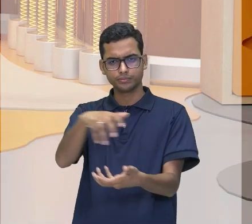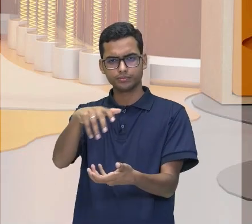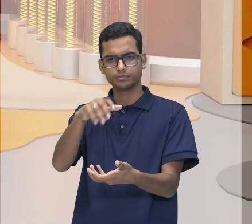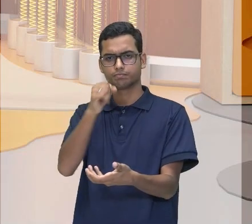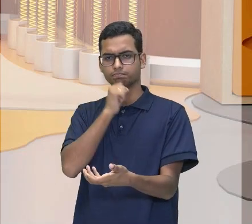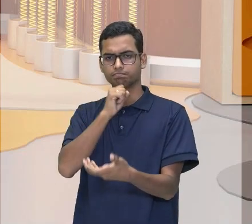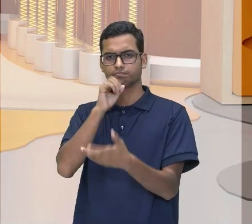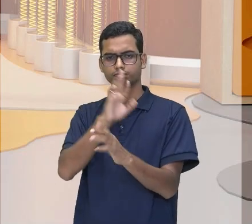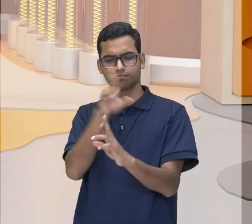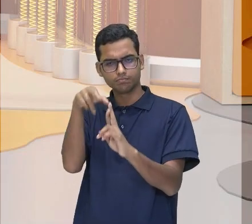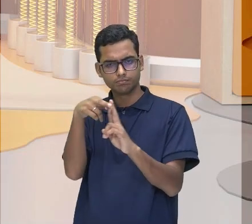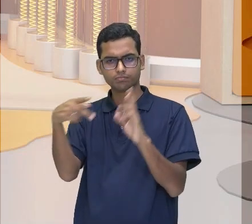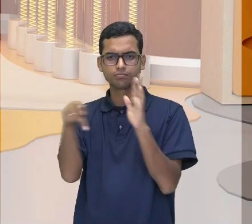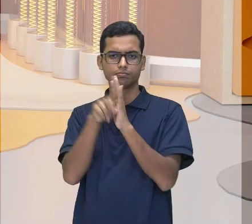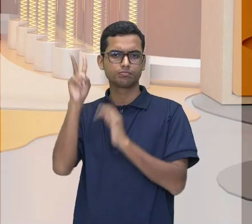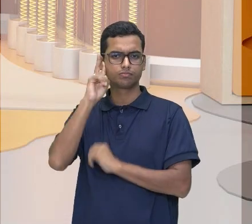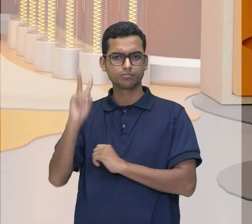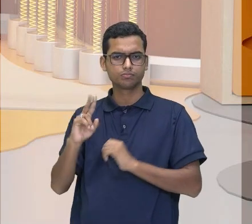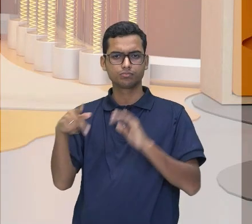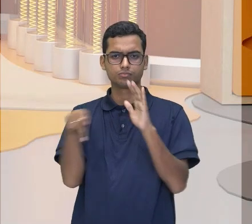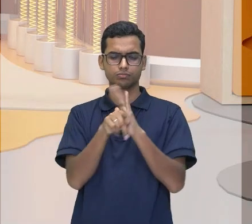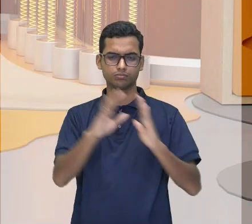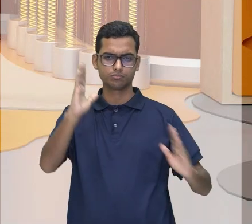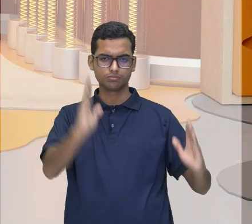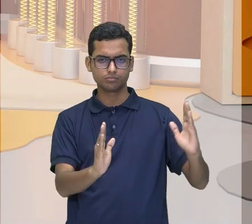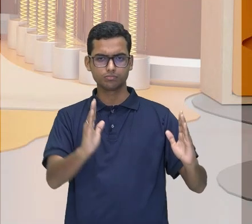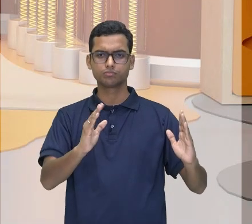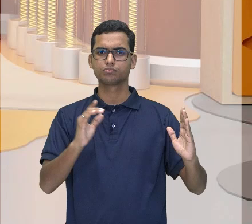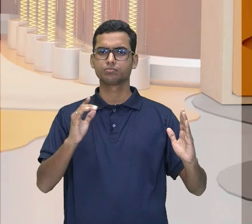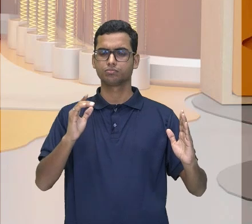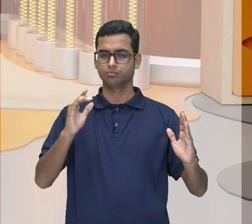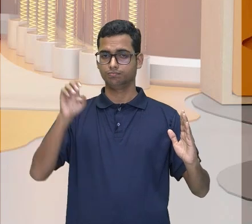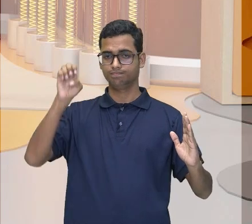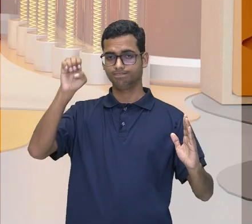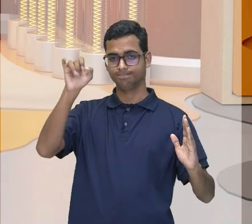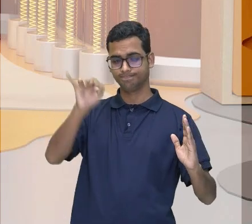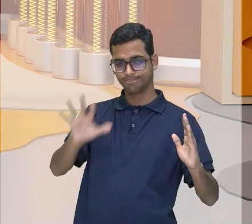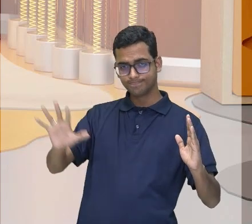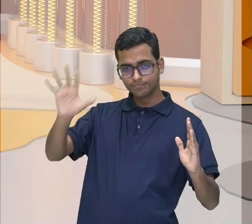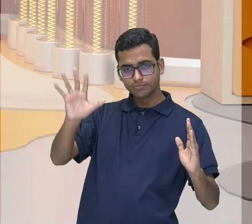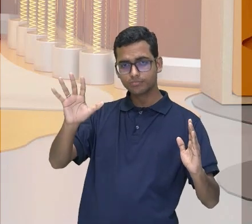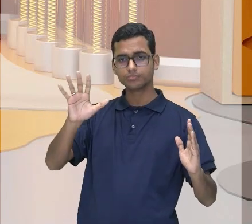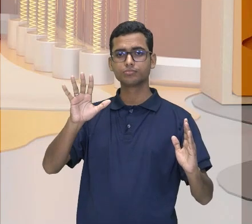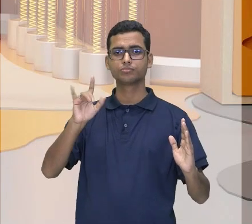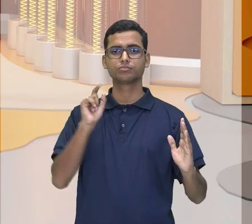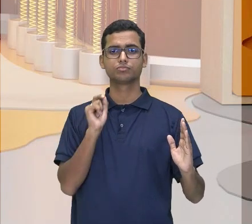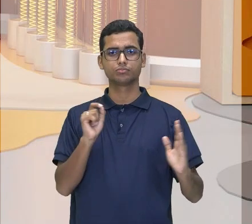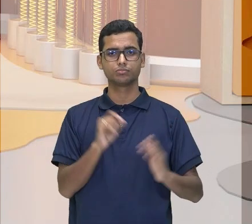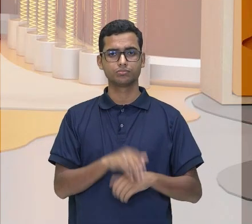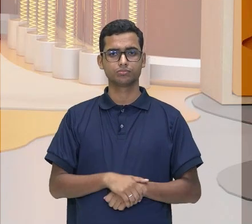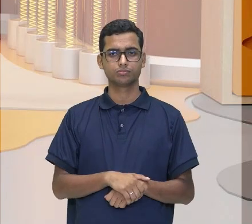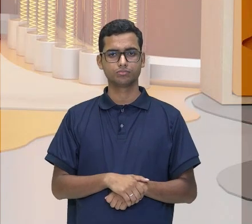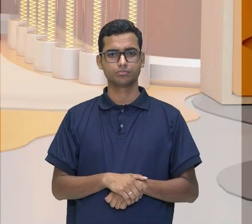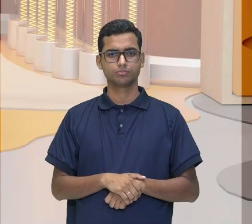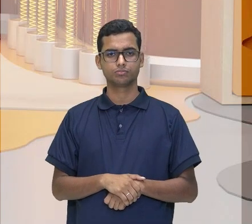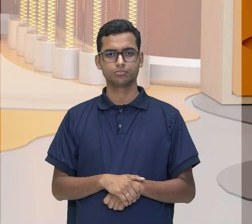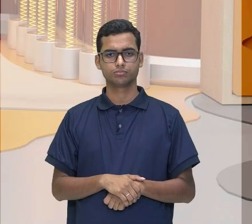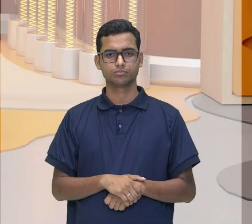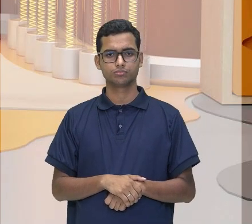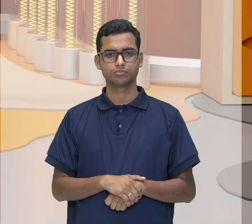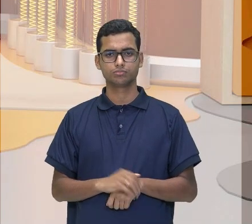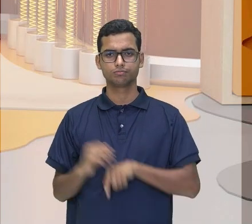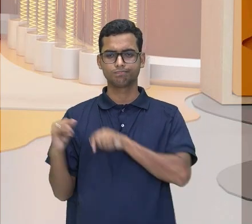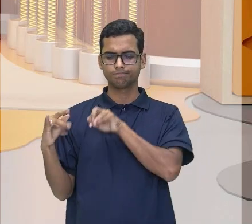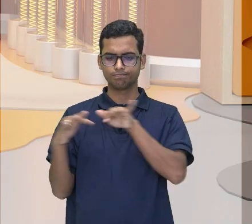ao momento, àquela área em que os europeus conheciam e andavam por aquele local. Então,